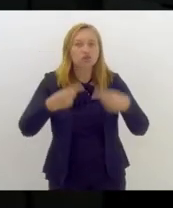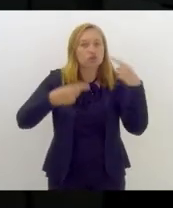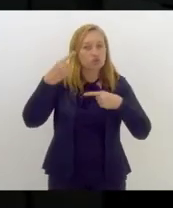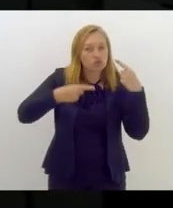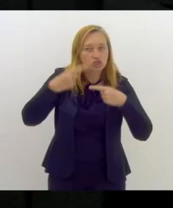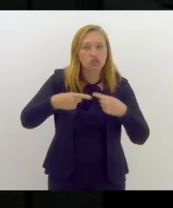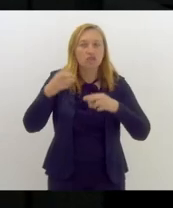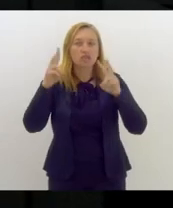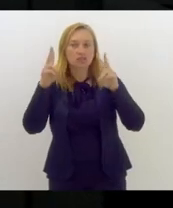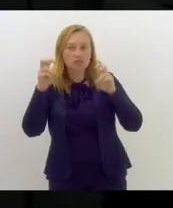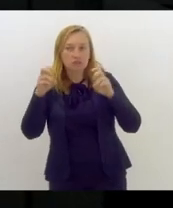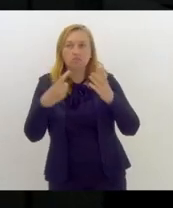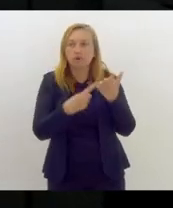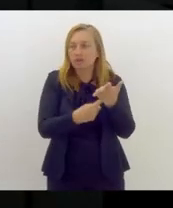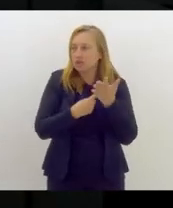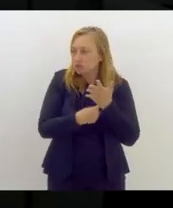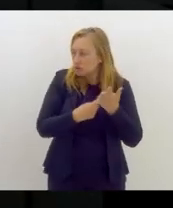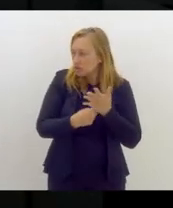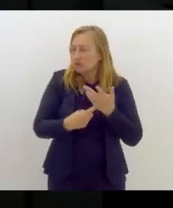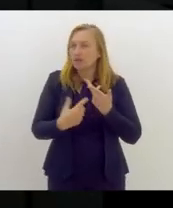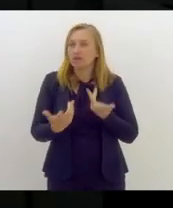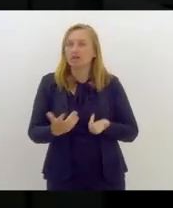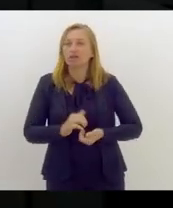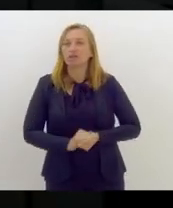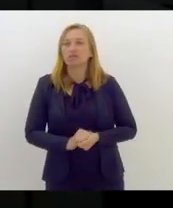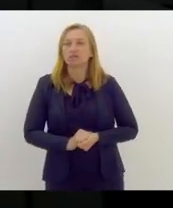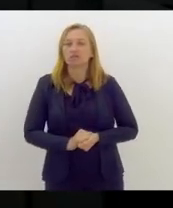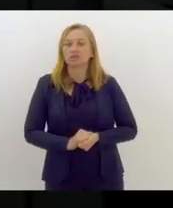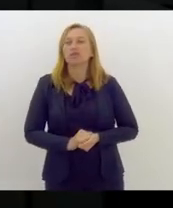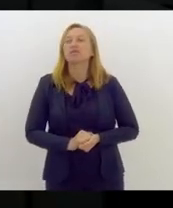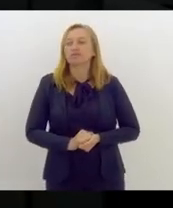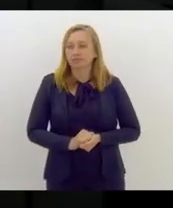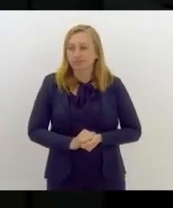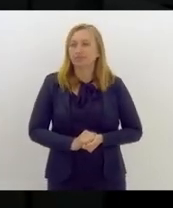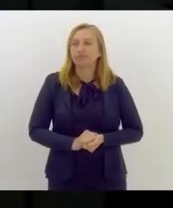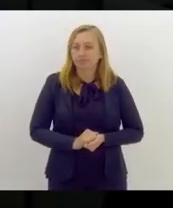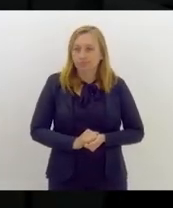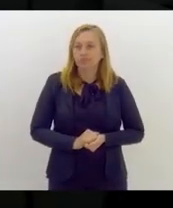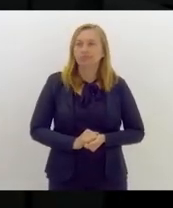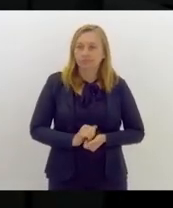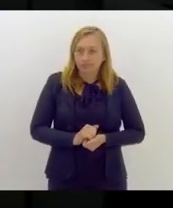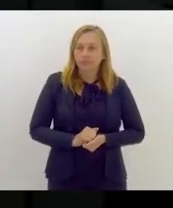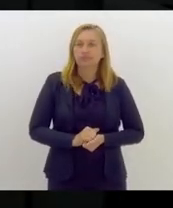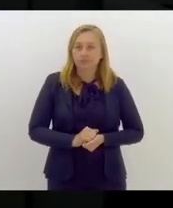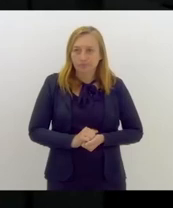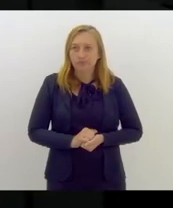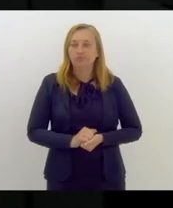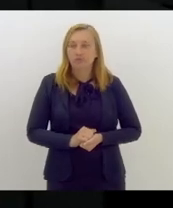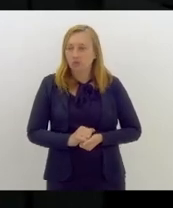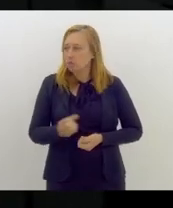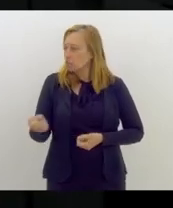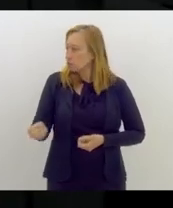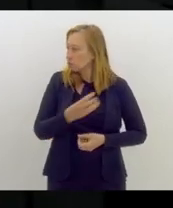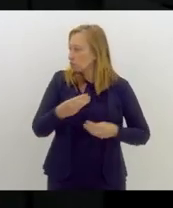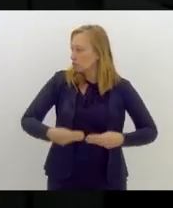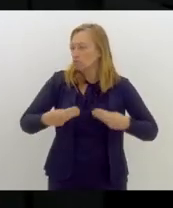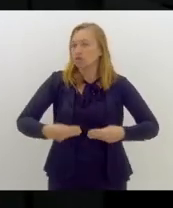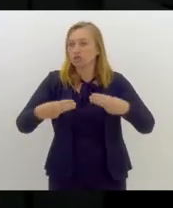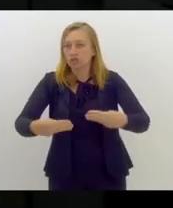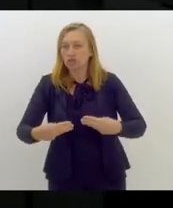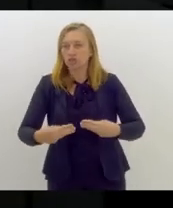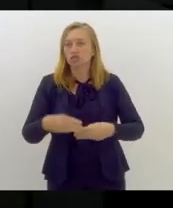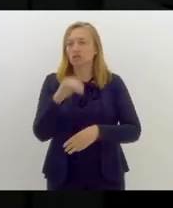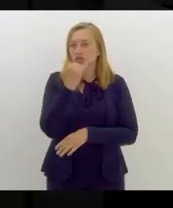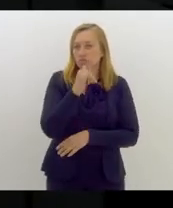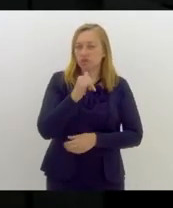essa matéria para nos ajudar em relação essa tratativa de reverter esse processo todo através do novo Ministro ou da nova ministra de